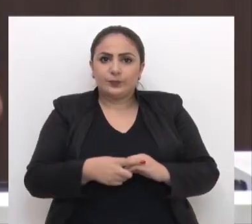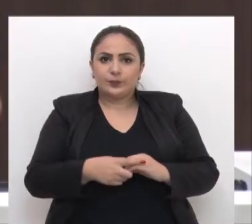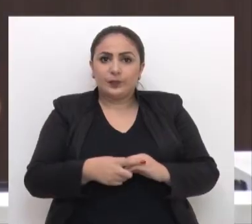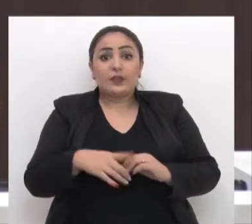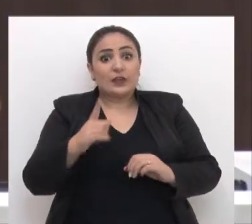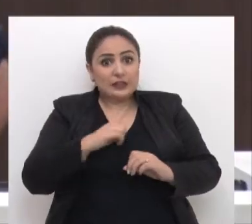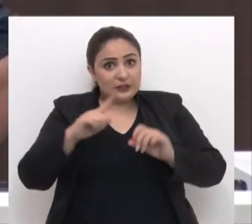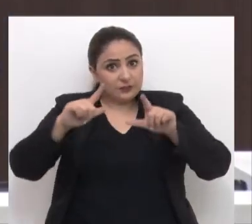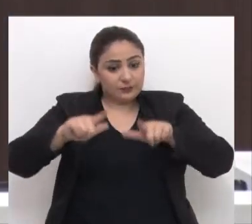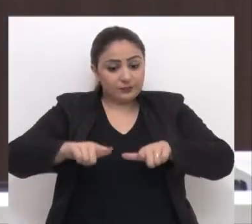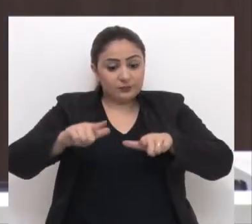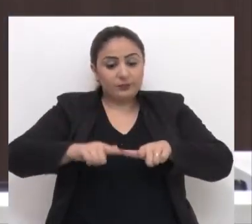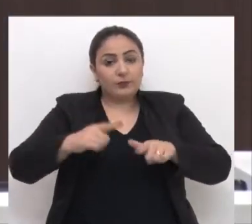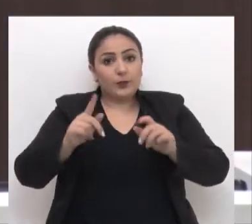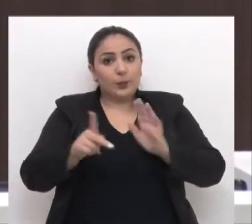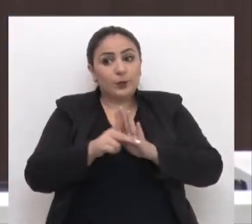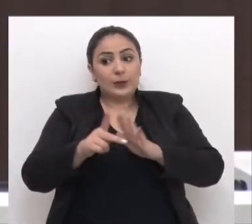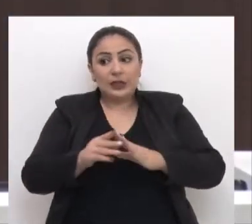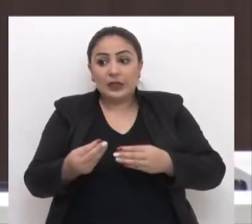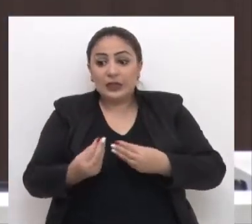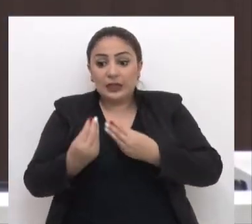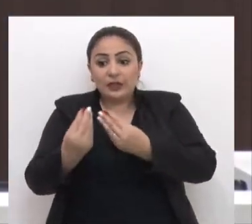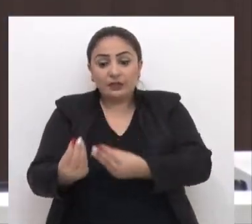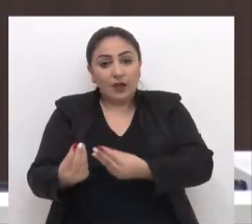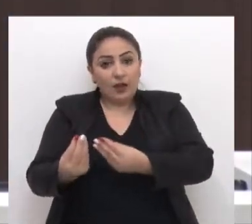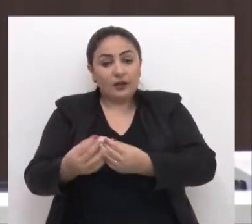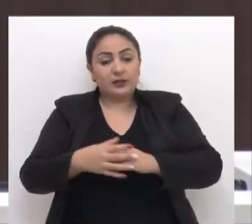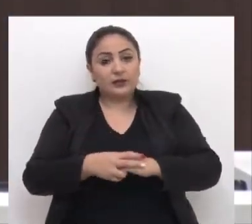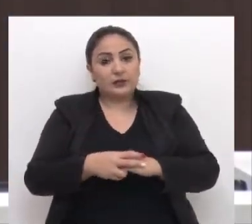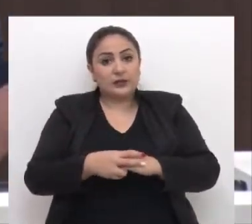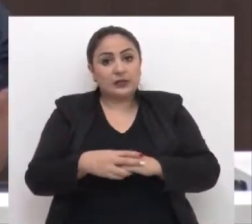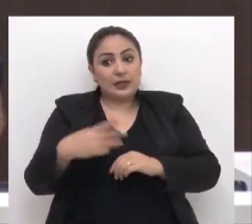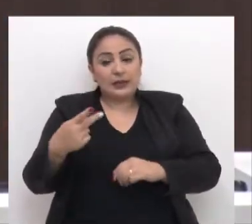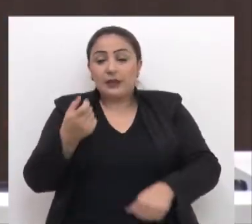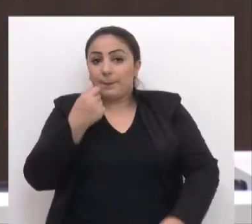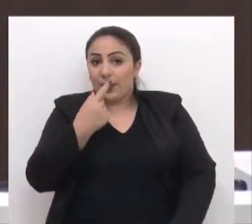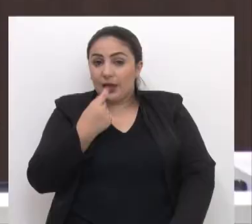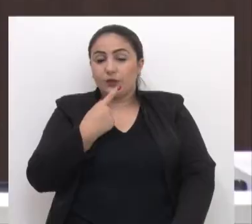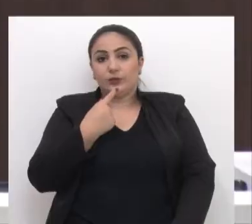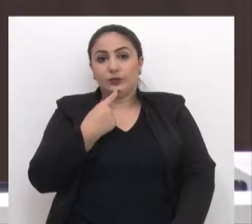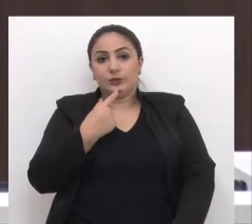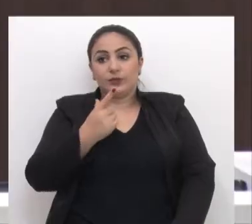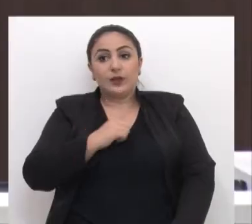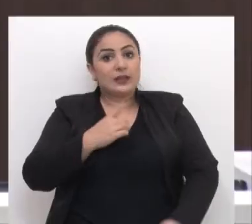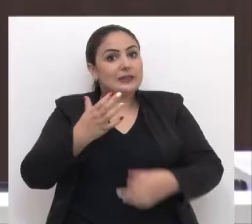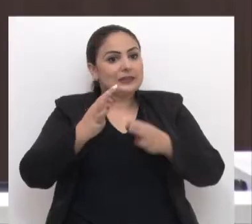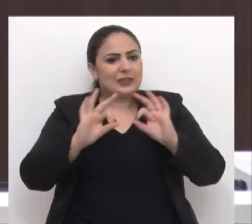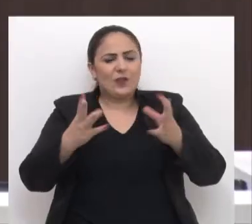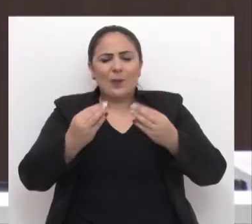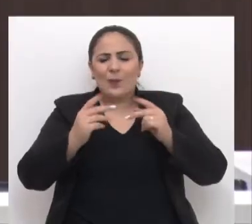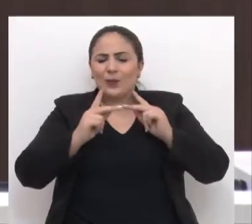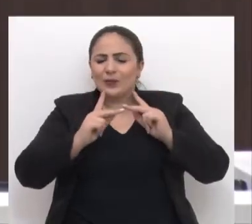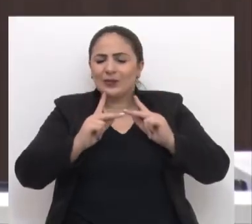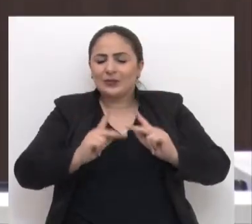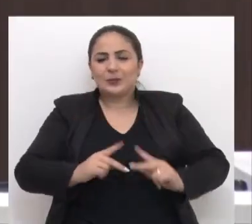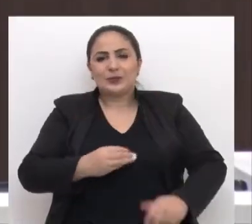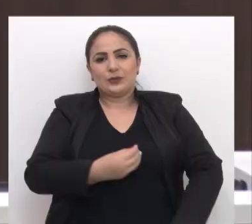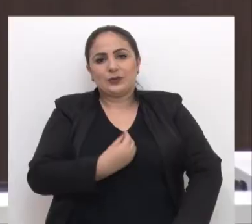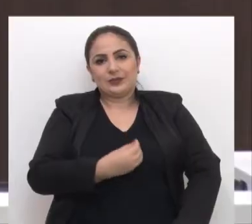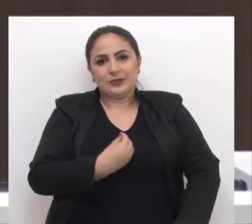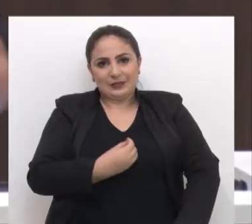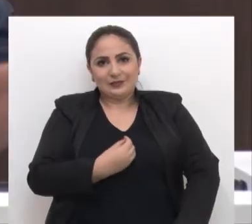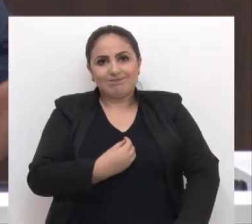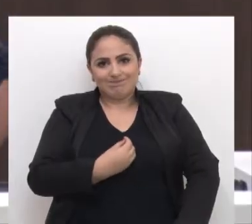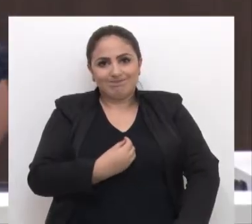Fundo? Vai ter um lugar para levar, para descartar esses remédios? Vai salvar